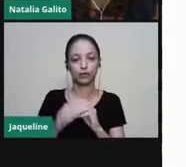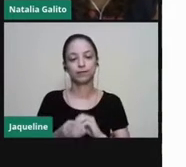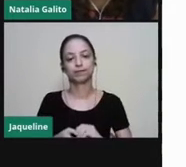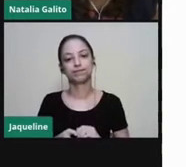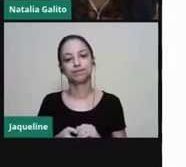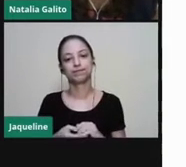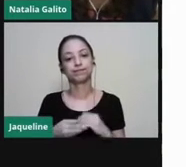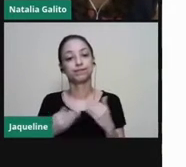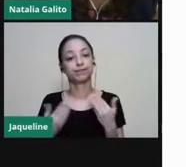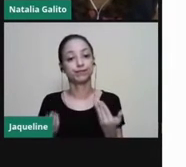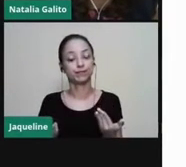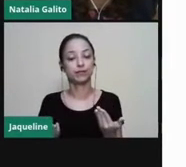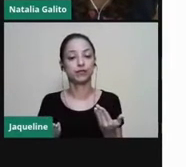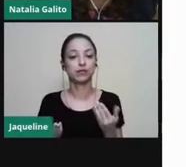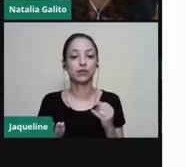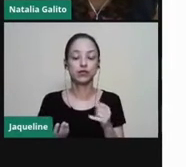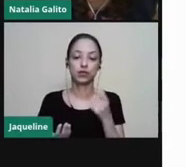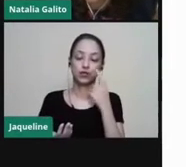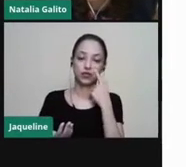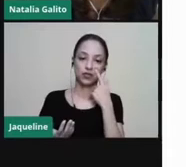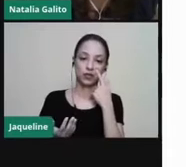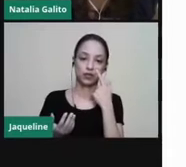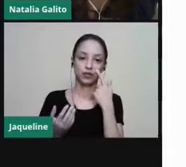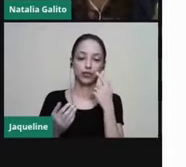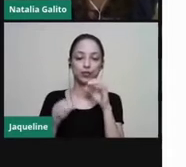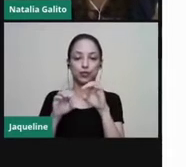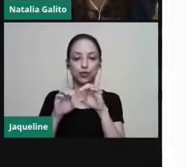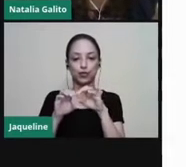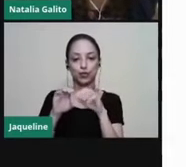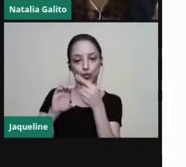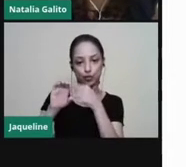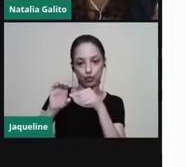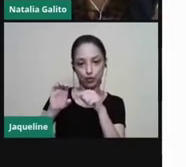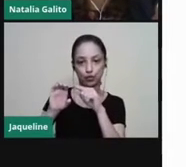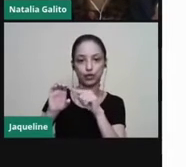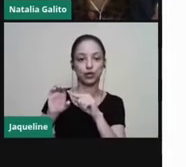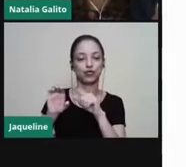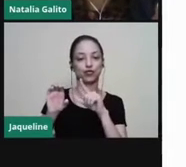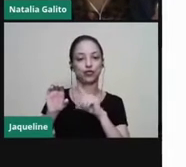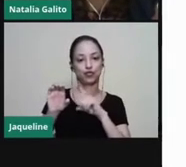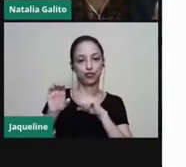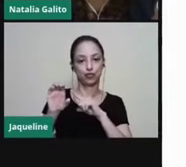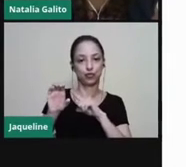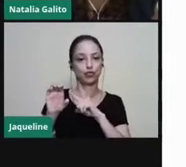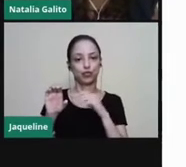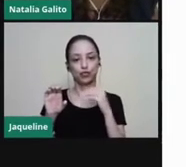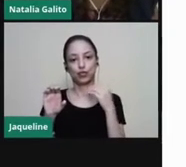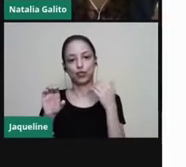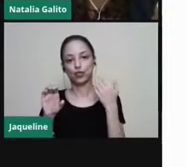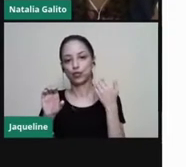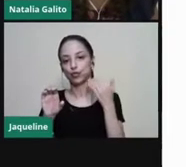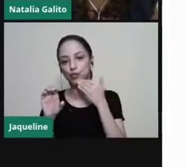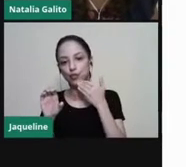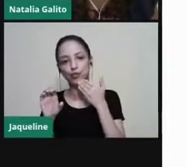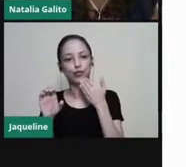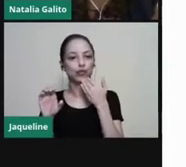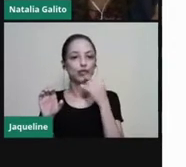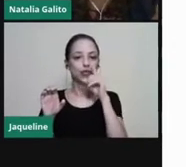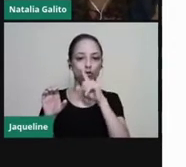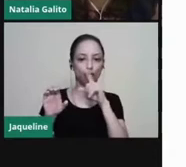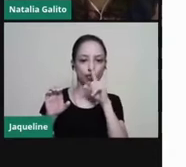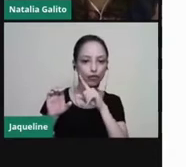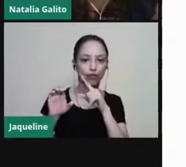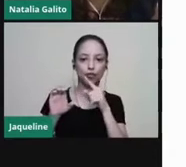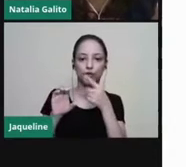você considerar que um endotélio está disfuncional, né, ou ativado, e aí, consequentemente, essas moléculas,